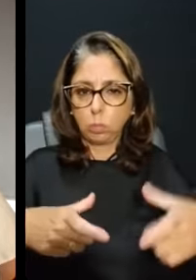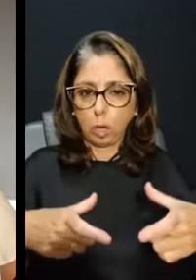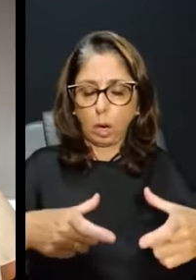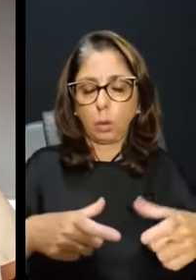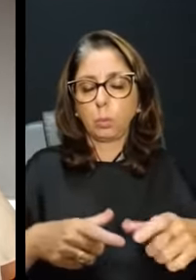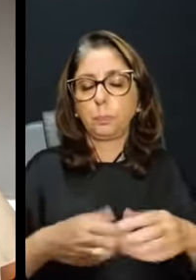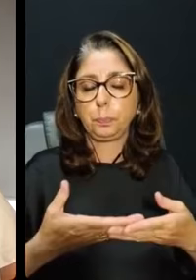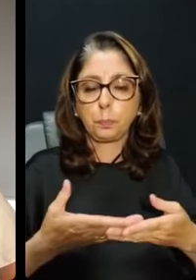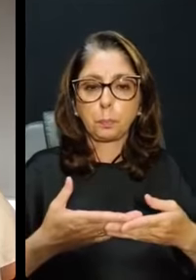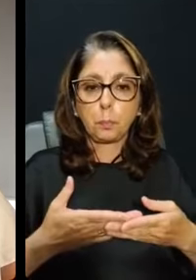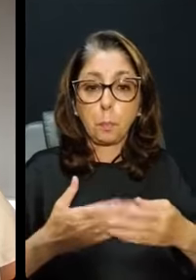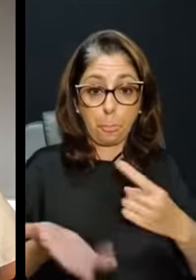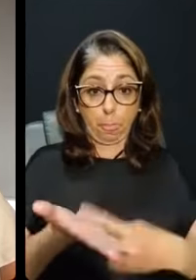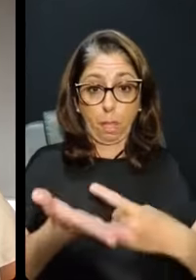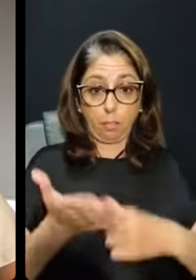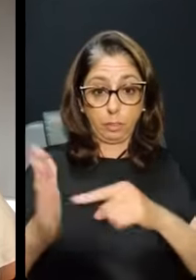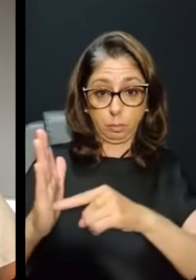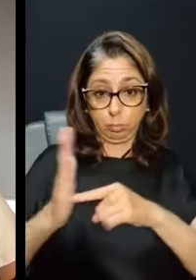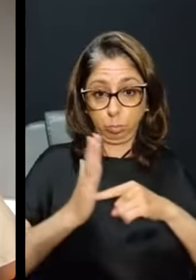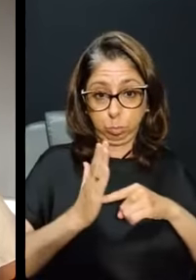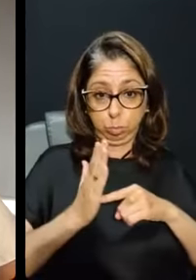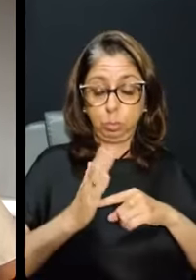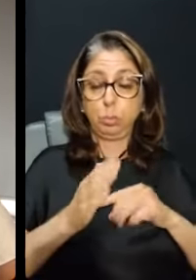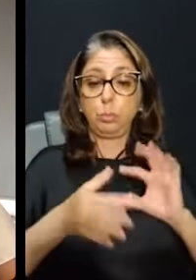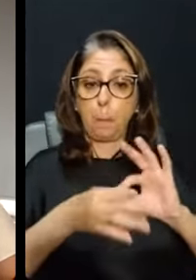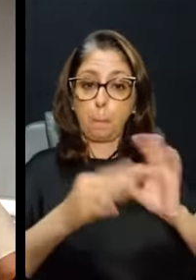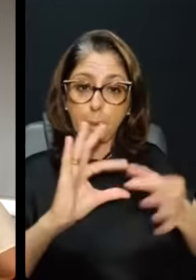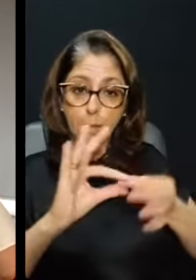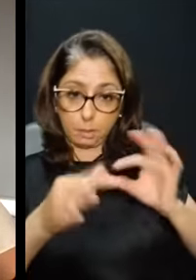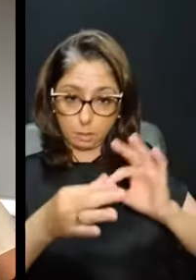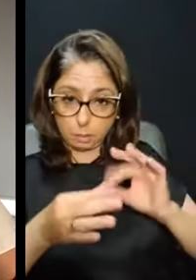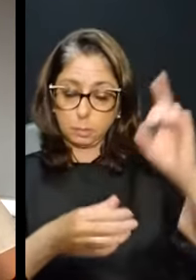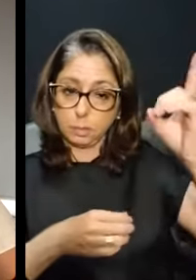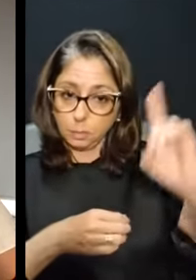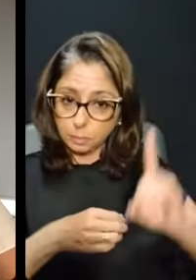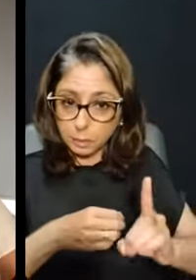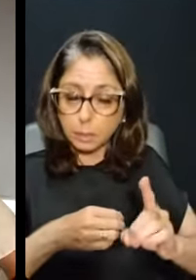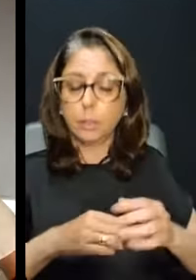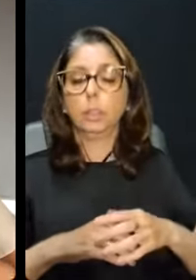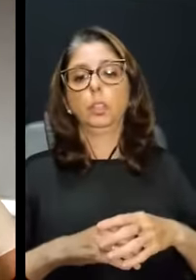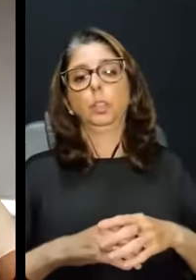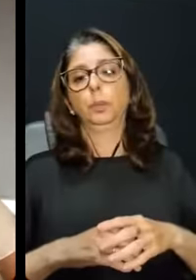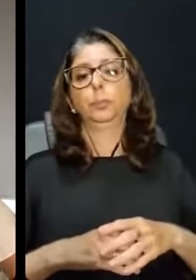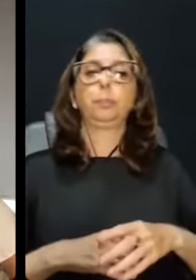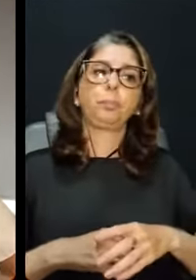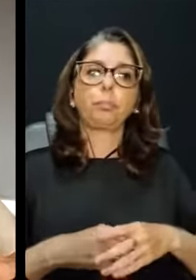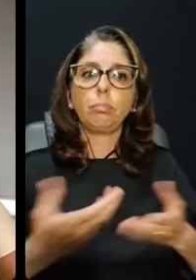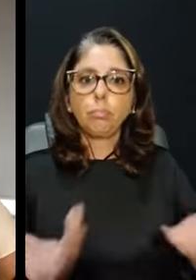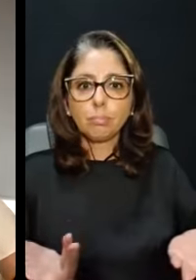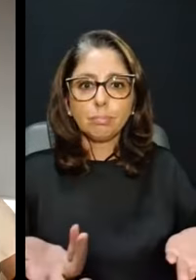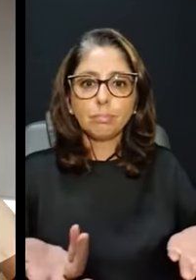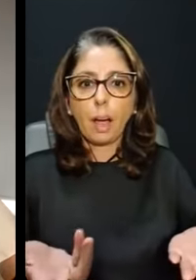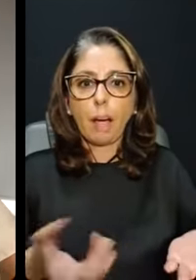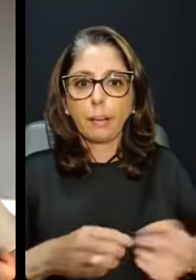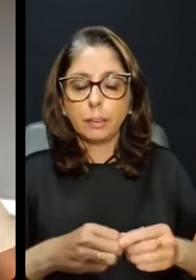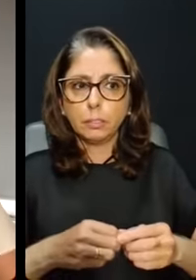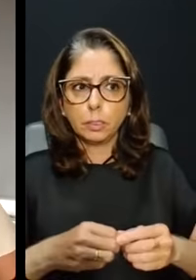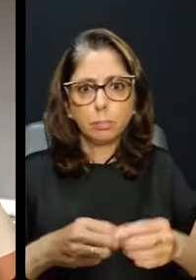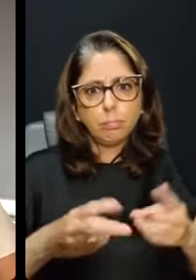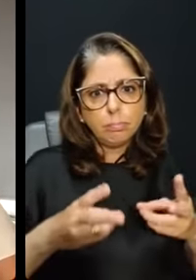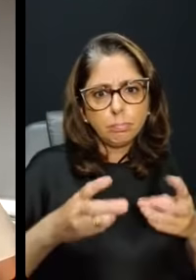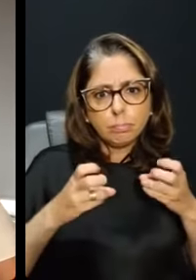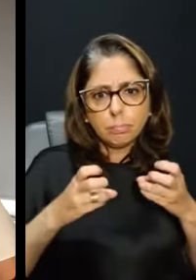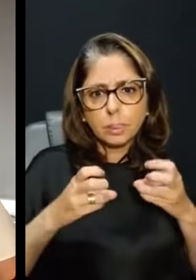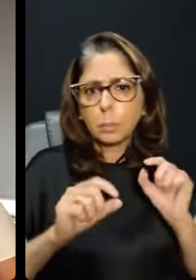você já teve um jogo olímpico e paralímpico num país, você entra para o histórico e isso vai sendo jogado para os